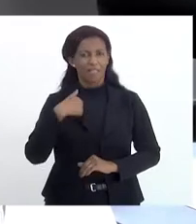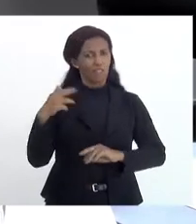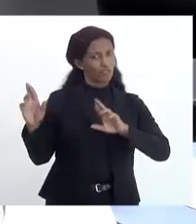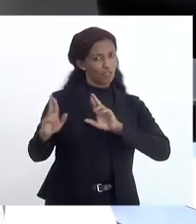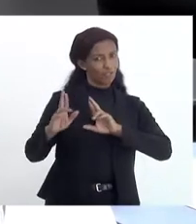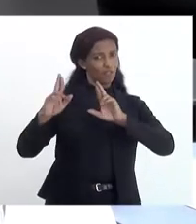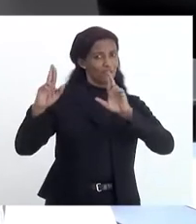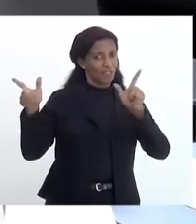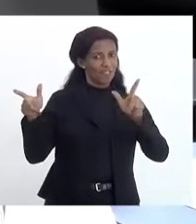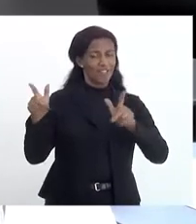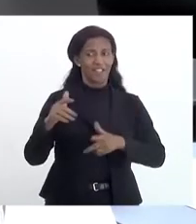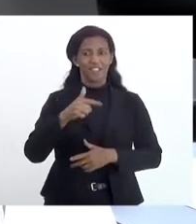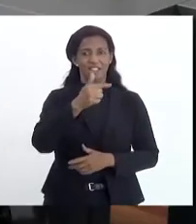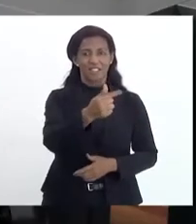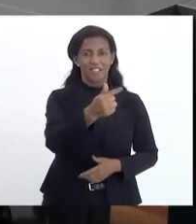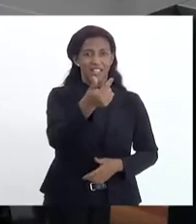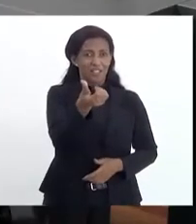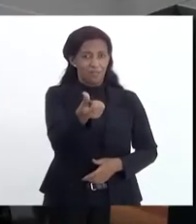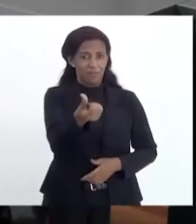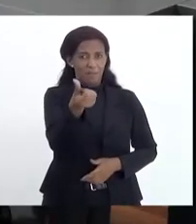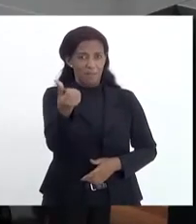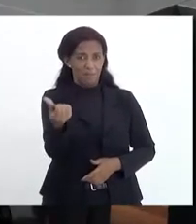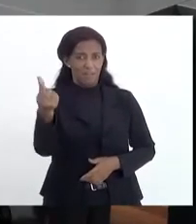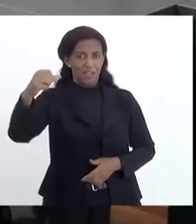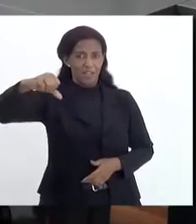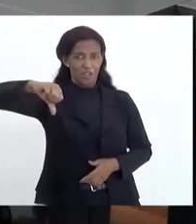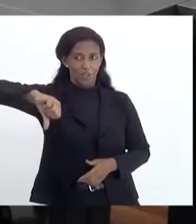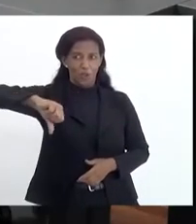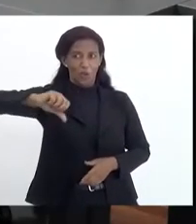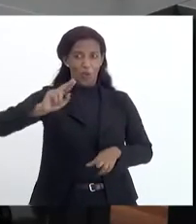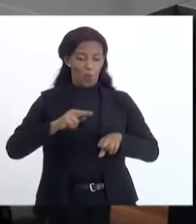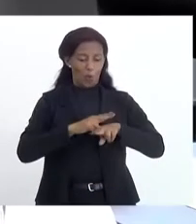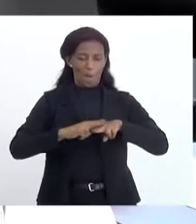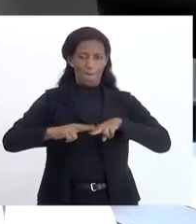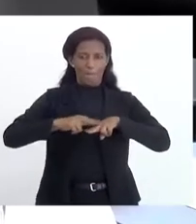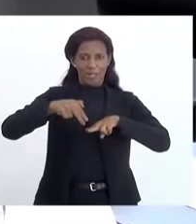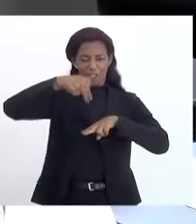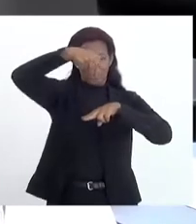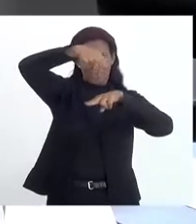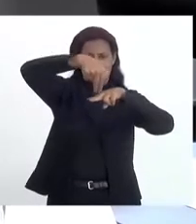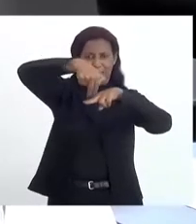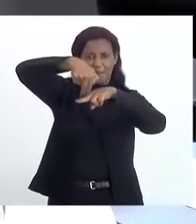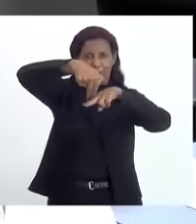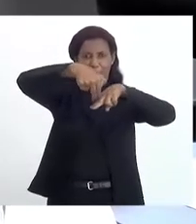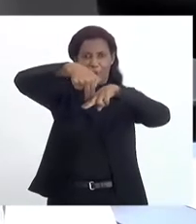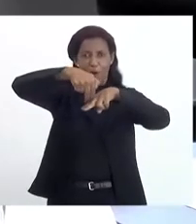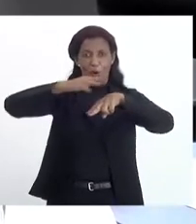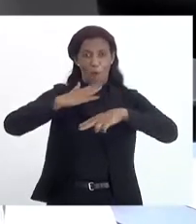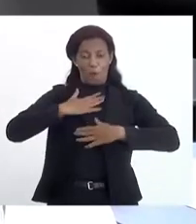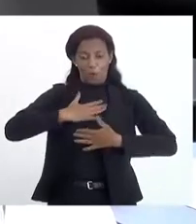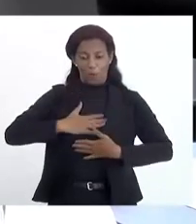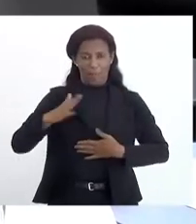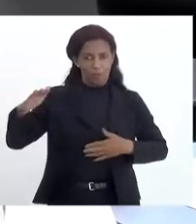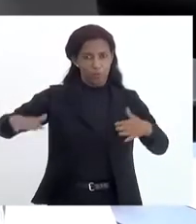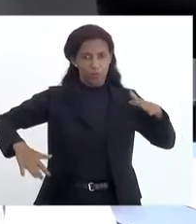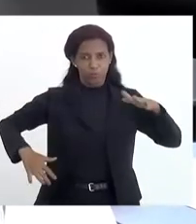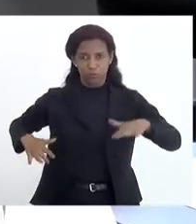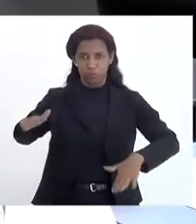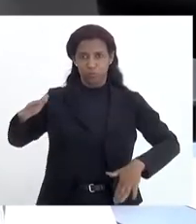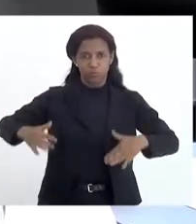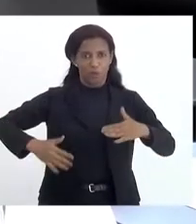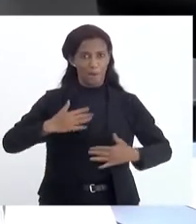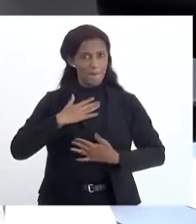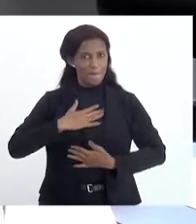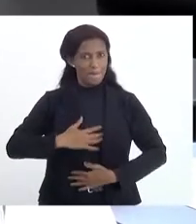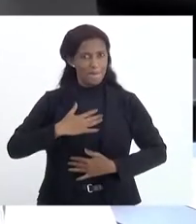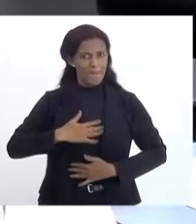sei que é diferente. É que a 7669 é o bodyboard. Um está em cima de uma prancha, é. O outro não. Ué. É por isso. É por isso? É diferente.